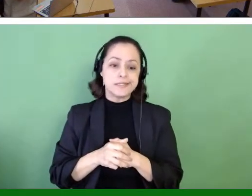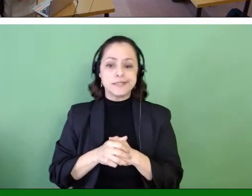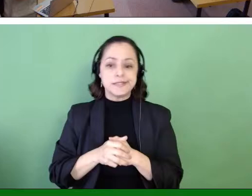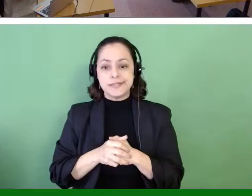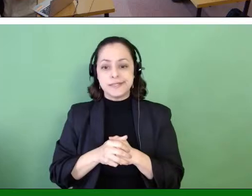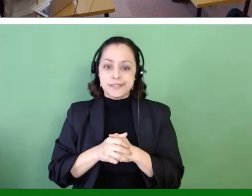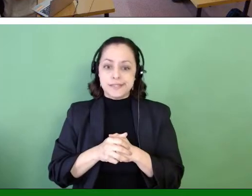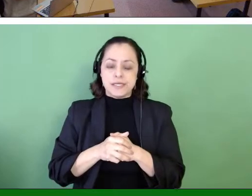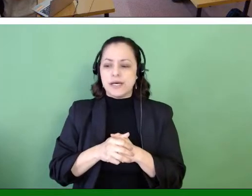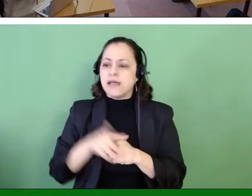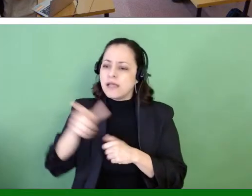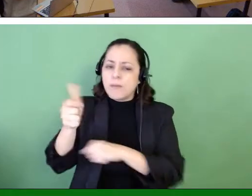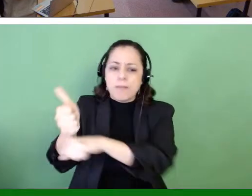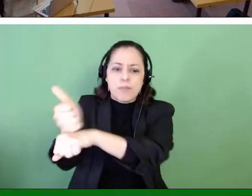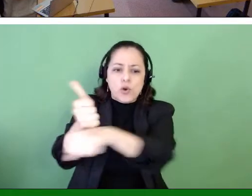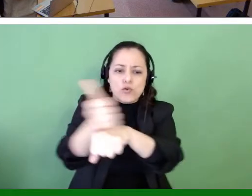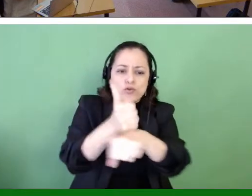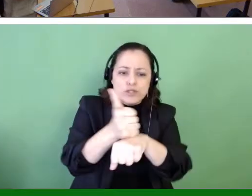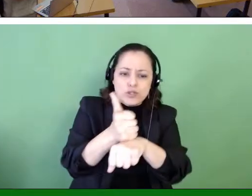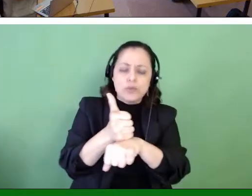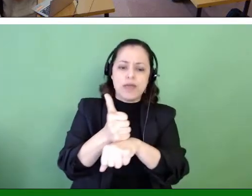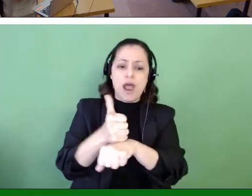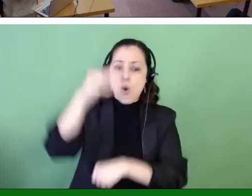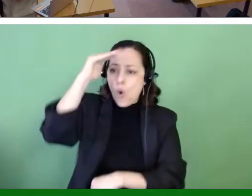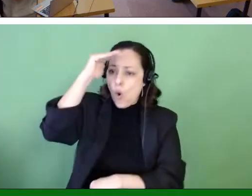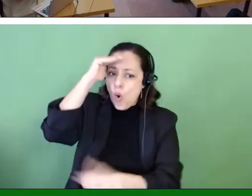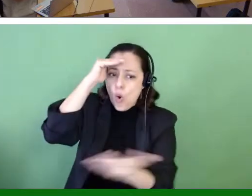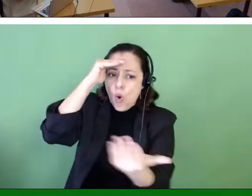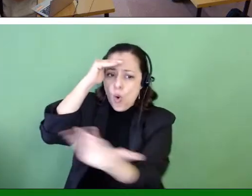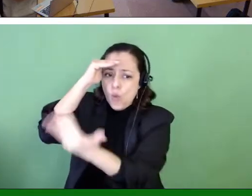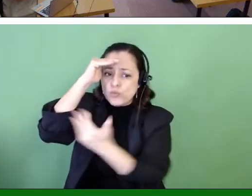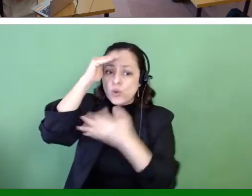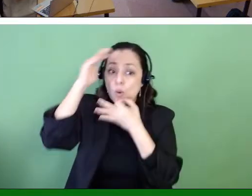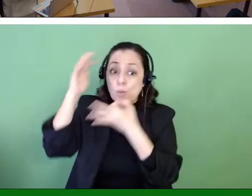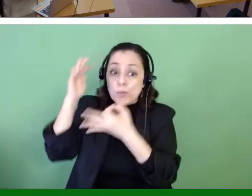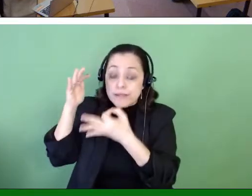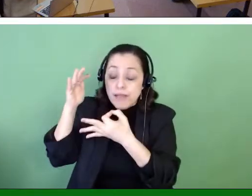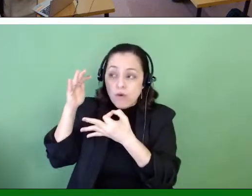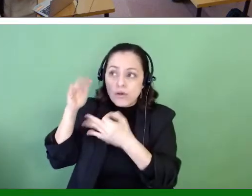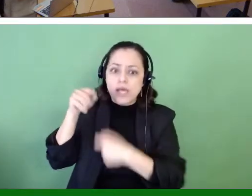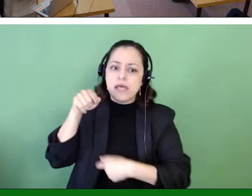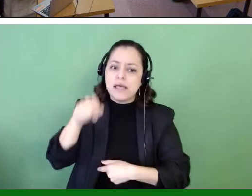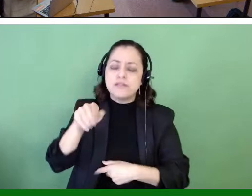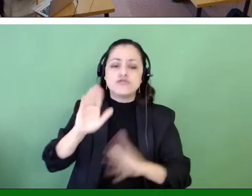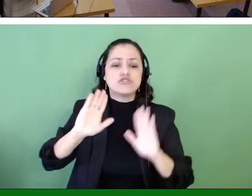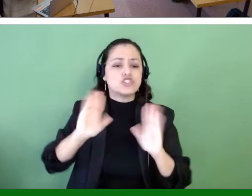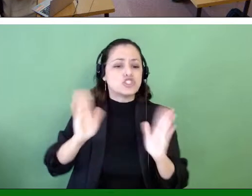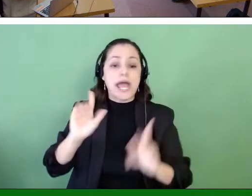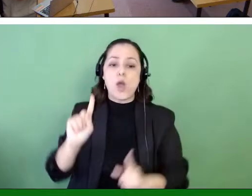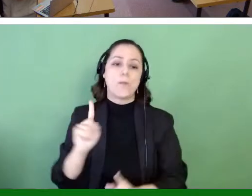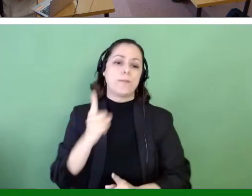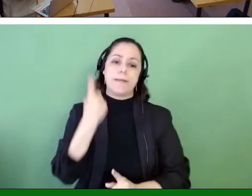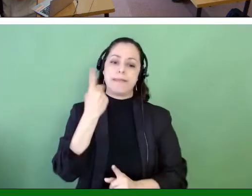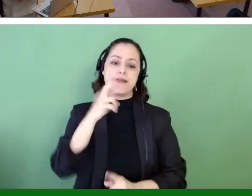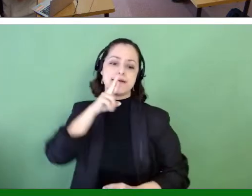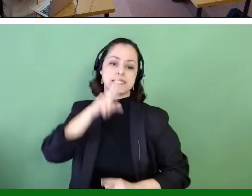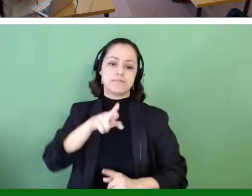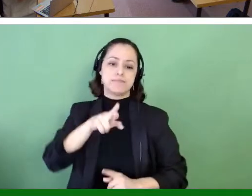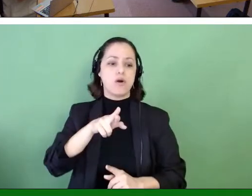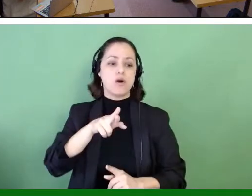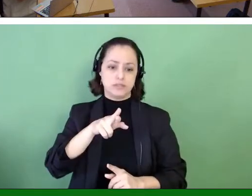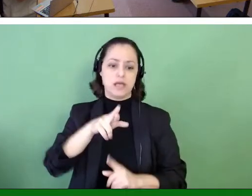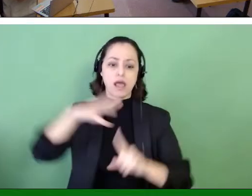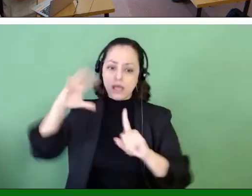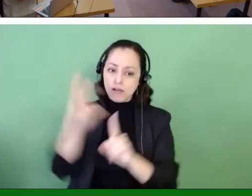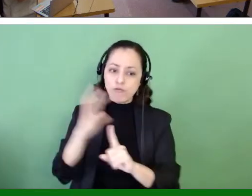os profissionais, como eles mesmos disseram no questionário, eu acho que isso já é um primeiro impacto, porque eu